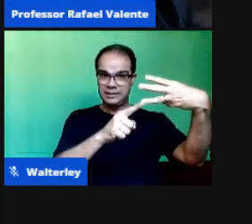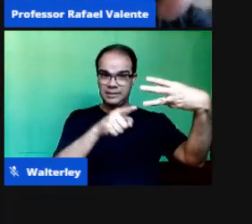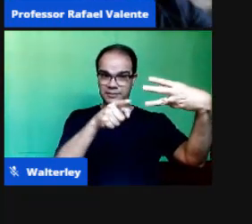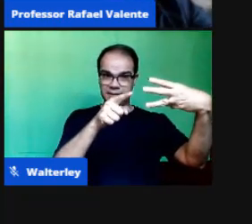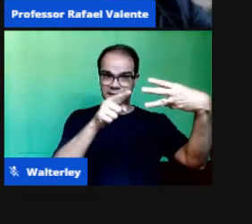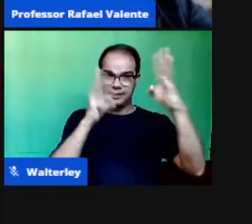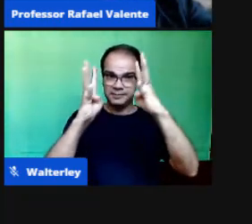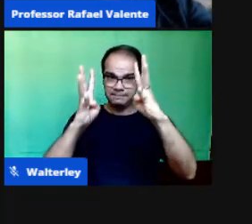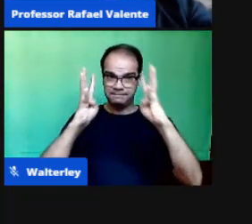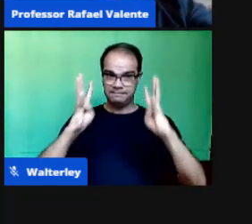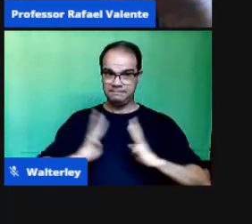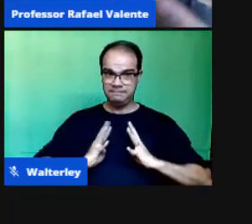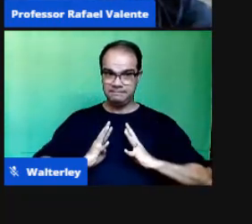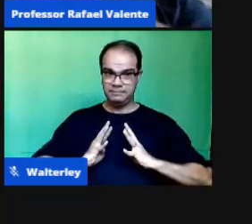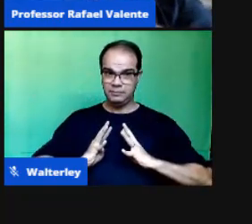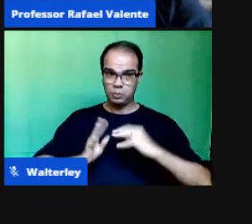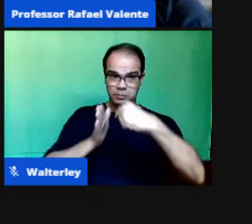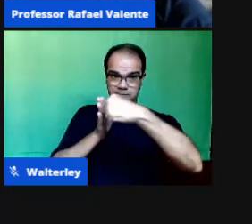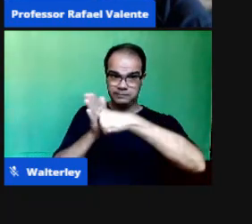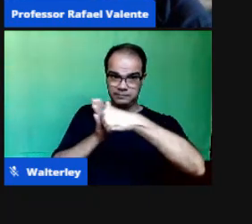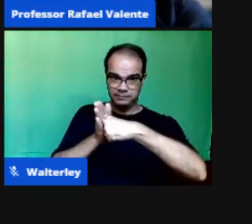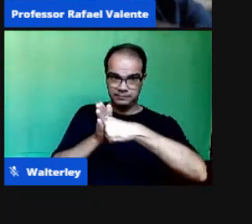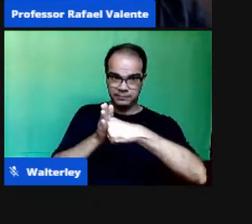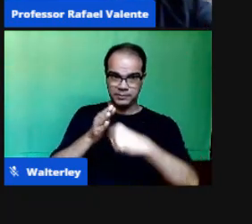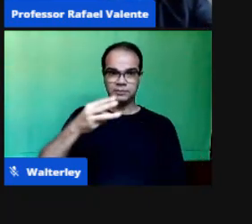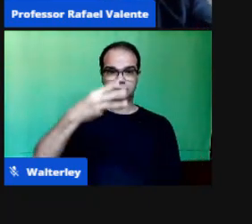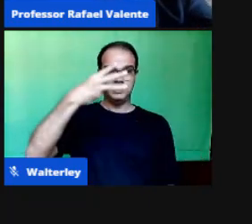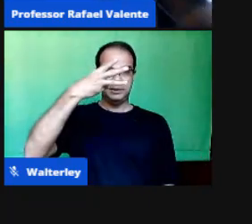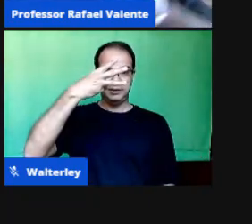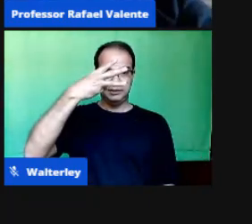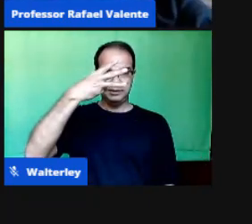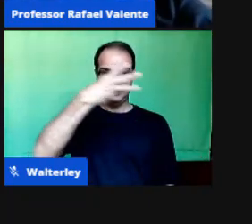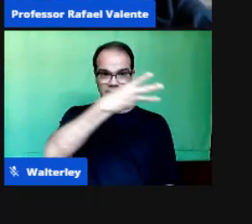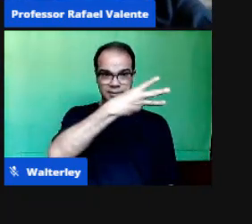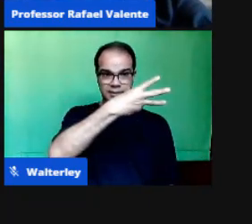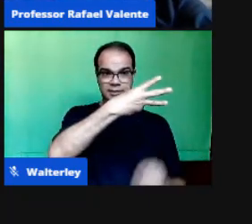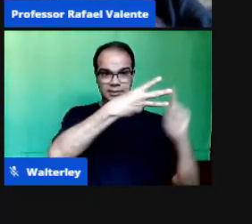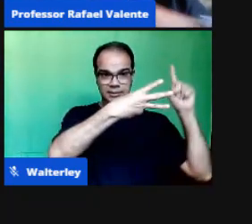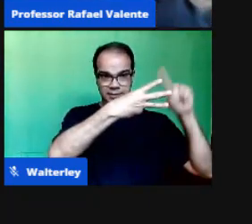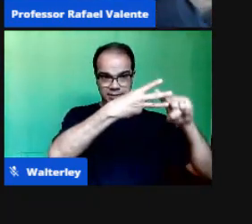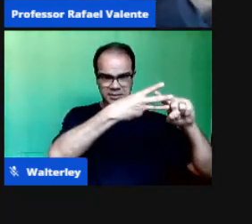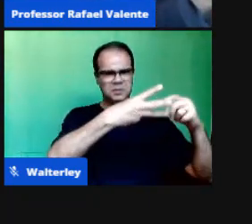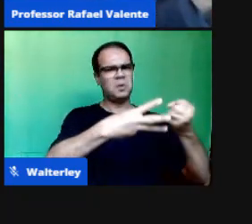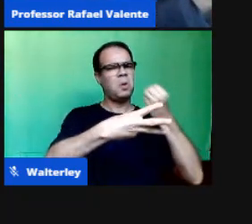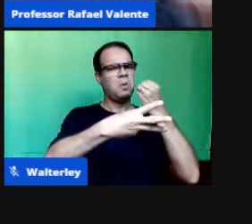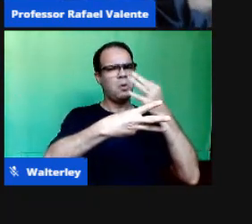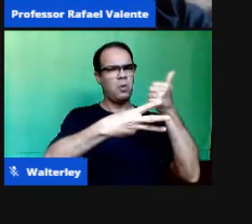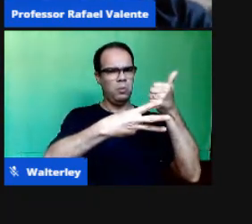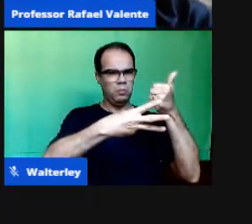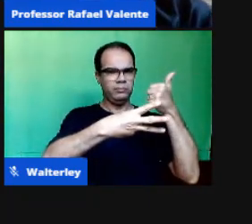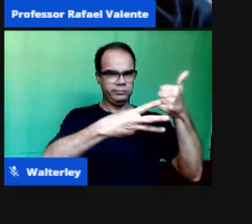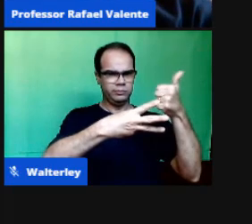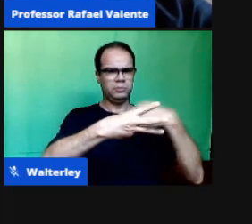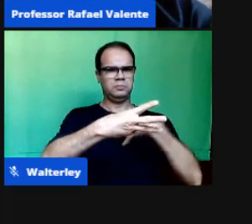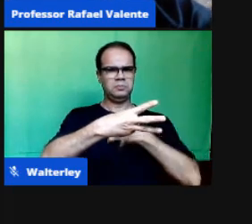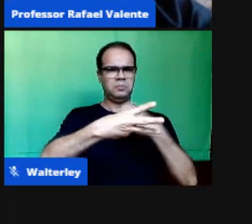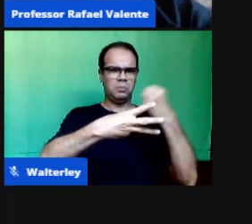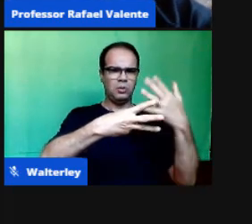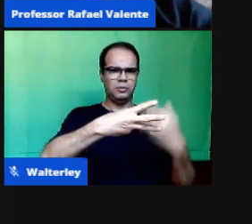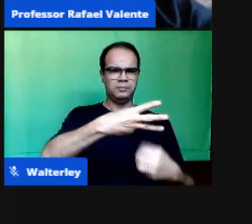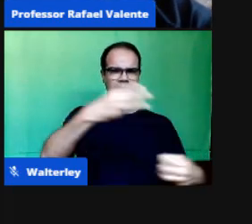Então, 3 pontos de virtude e 3 pontos de possíveis melhorias, tá? Anota aí no seu